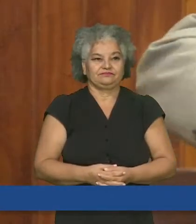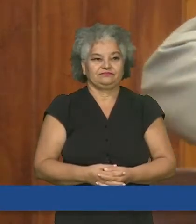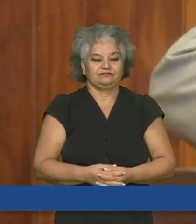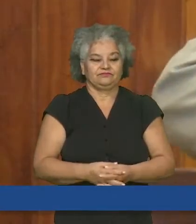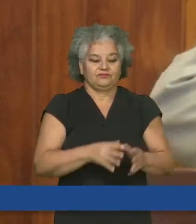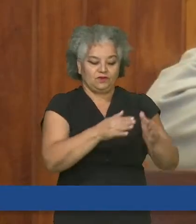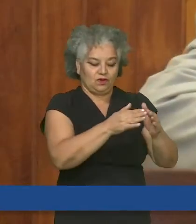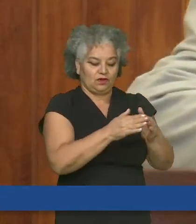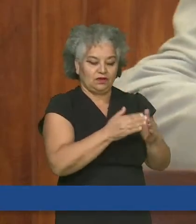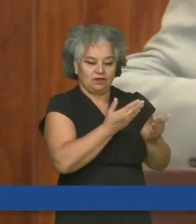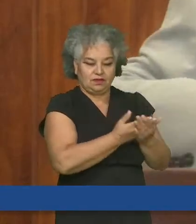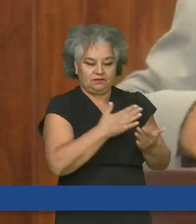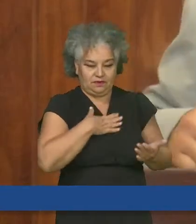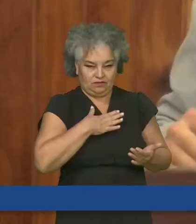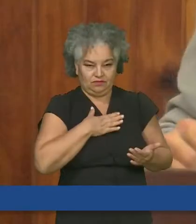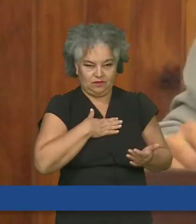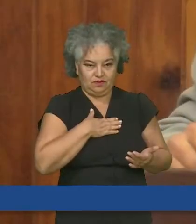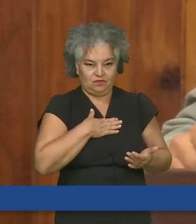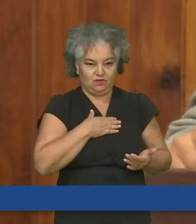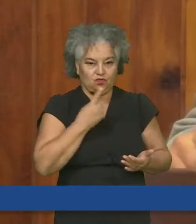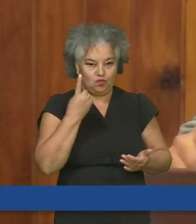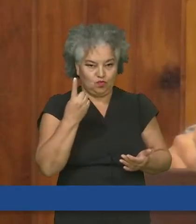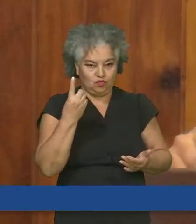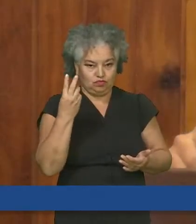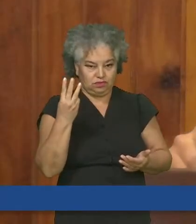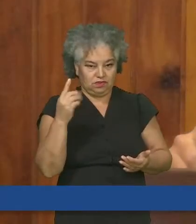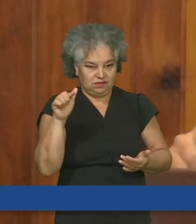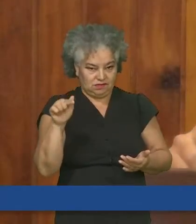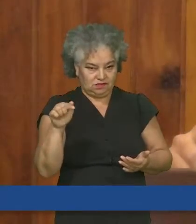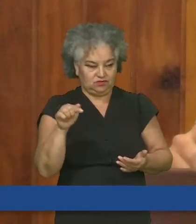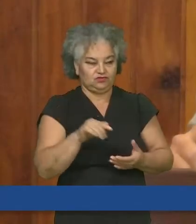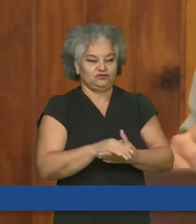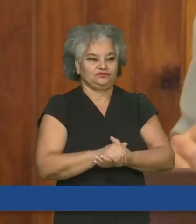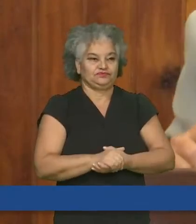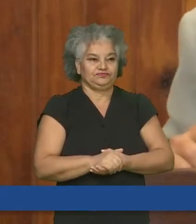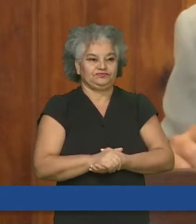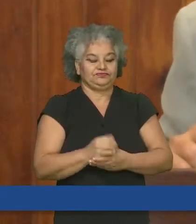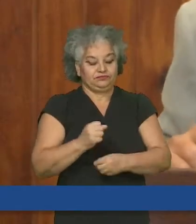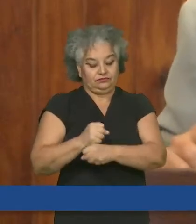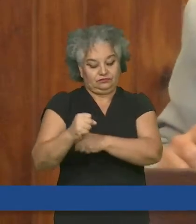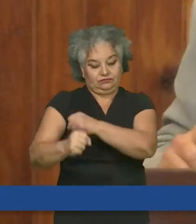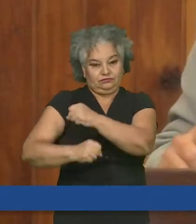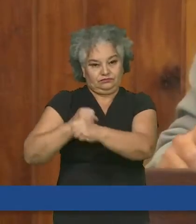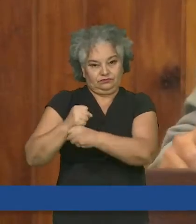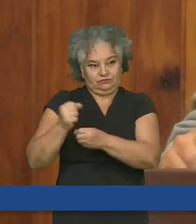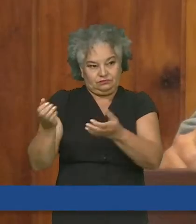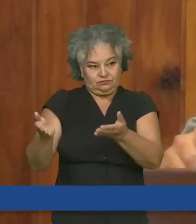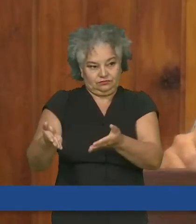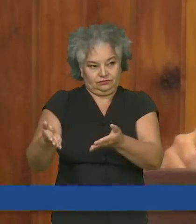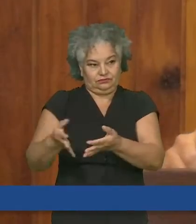Esse requerimento de minha autoria, requerimento 137 de 2022,